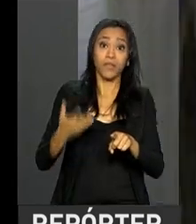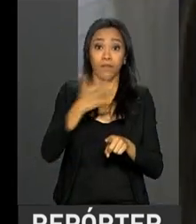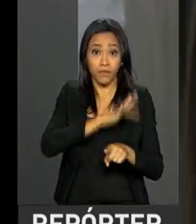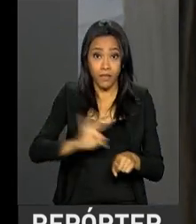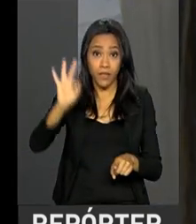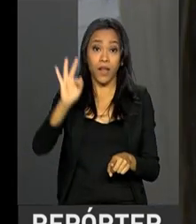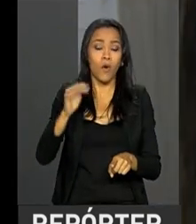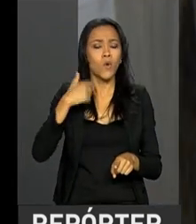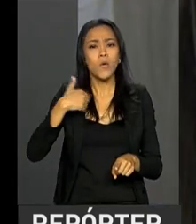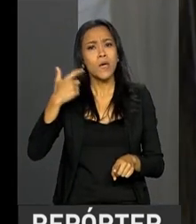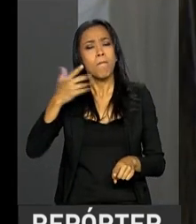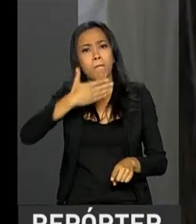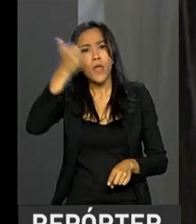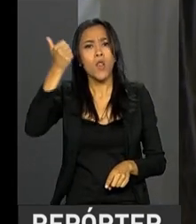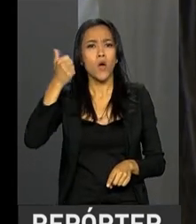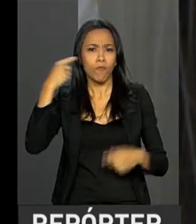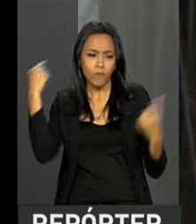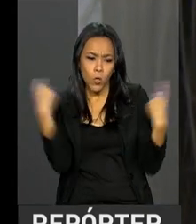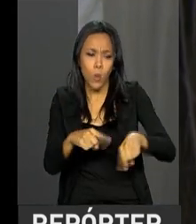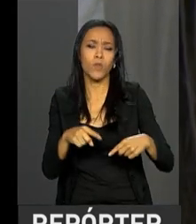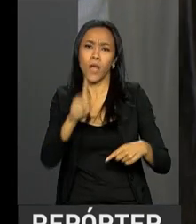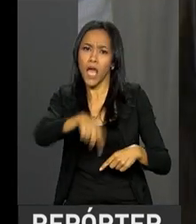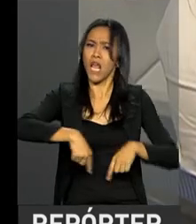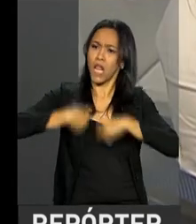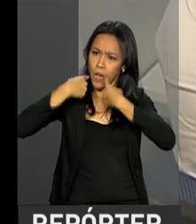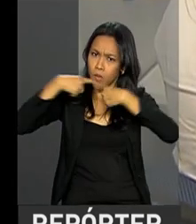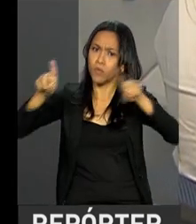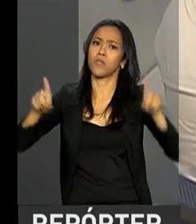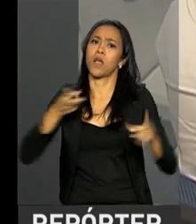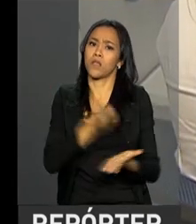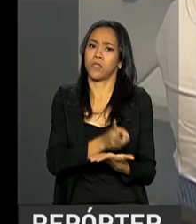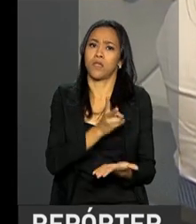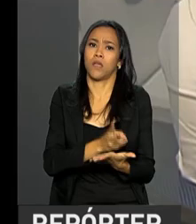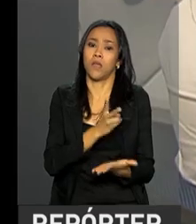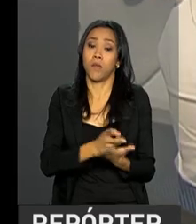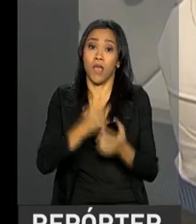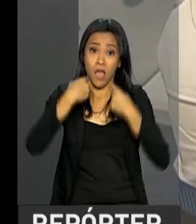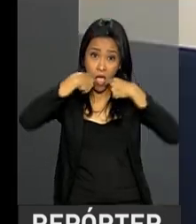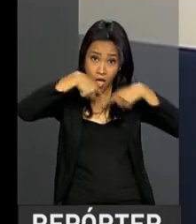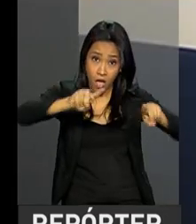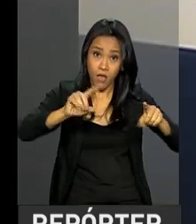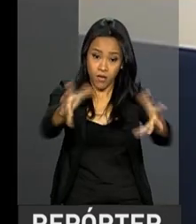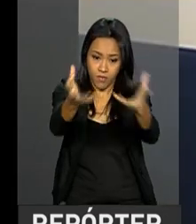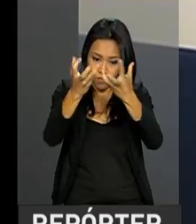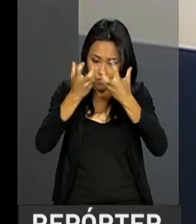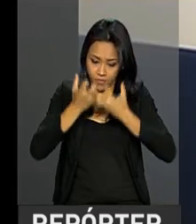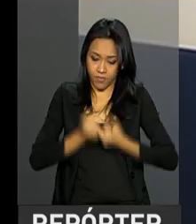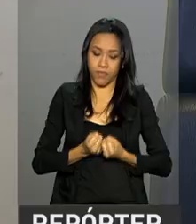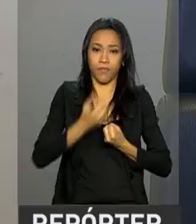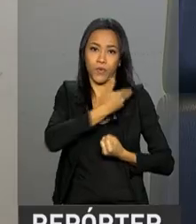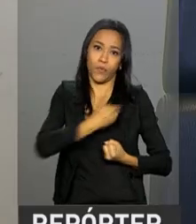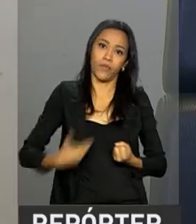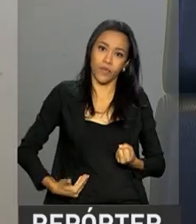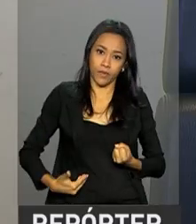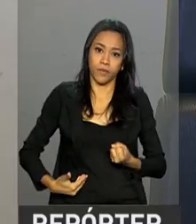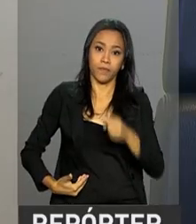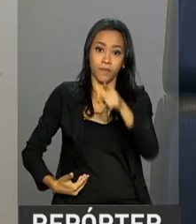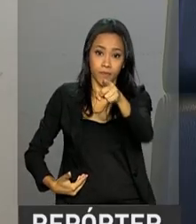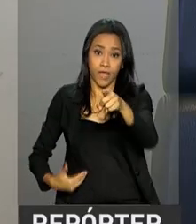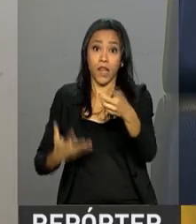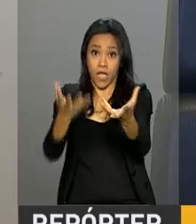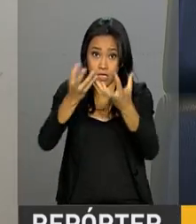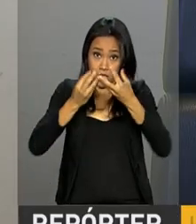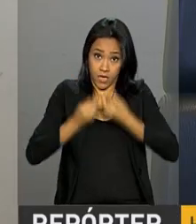esses crimes é denunciar sempre essas denúncias são encaminhadas para os órgãos competentes essas denúncias são